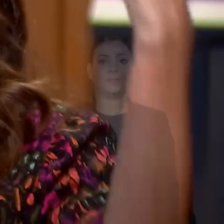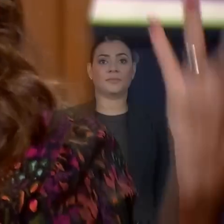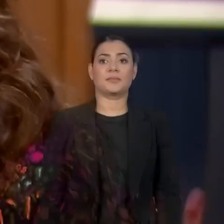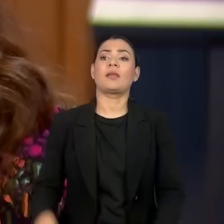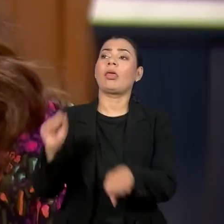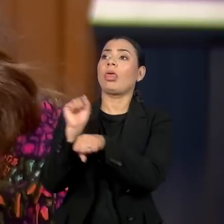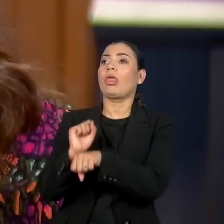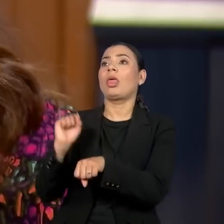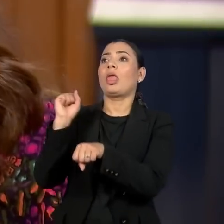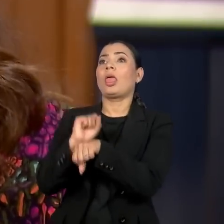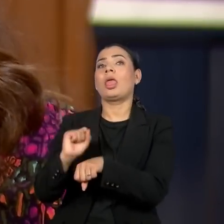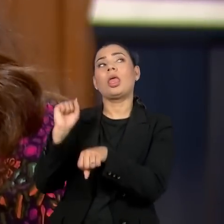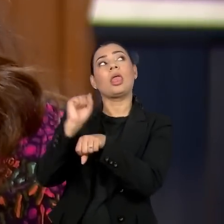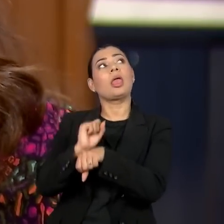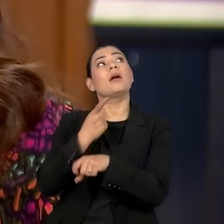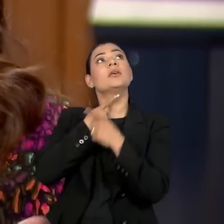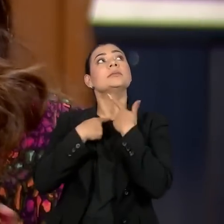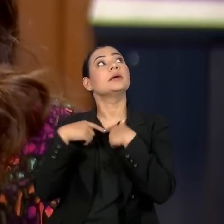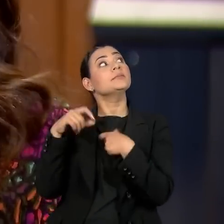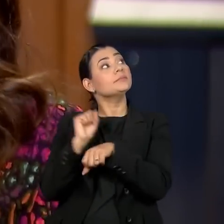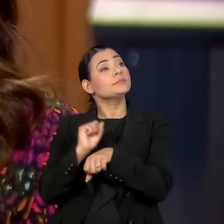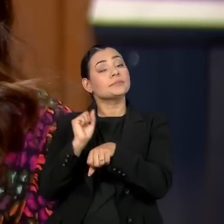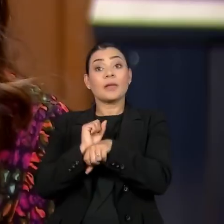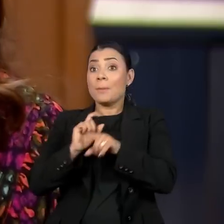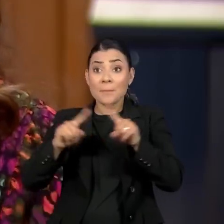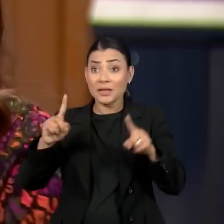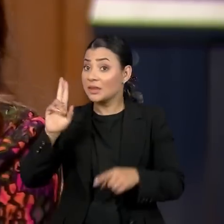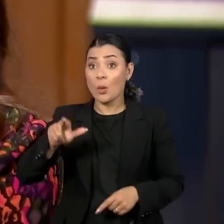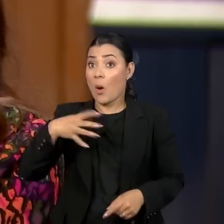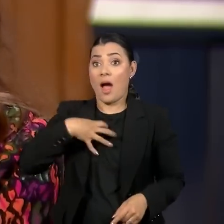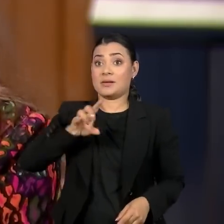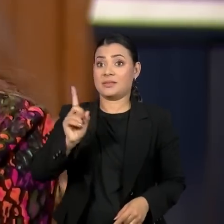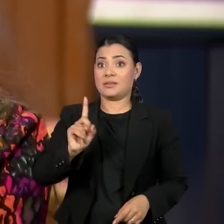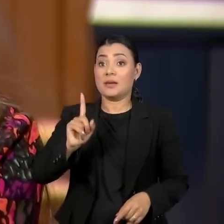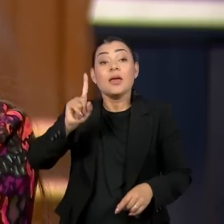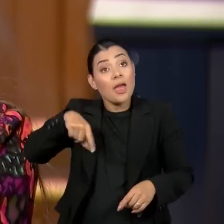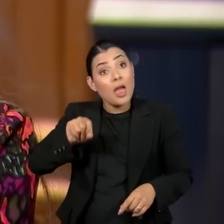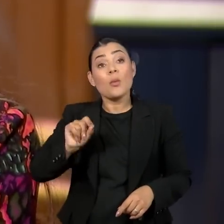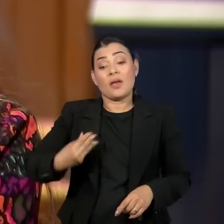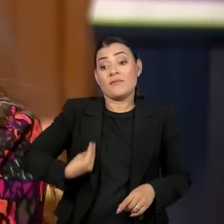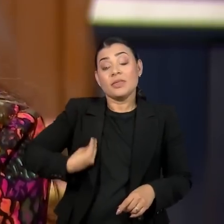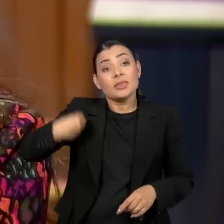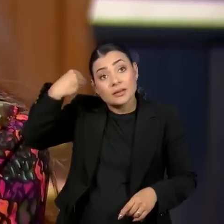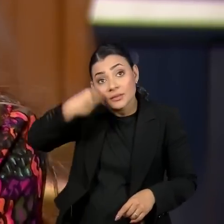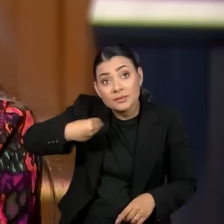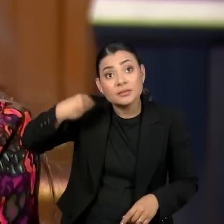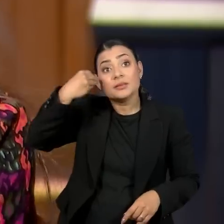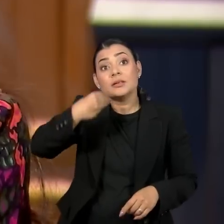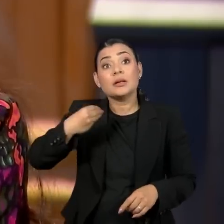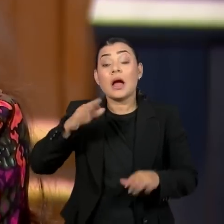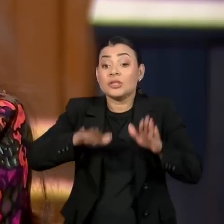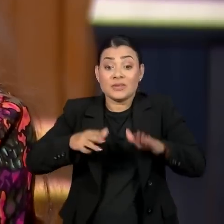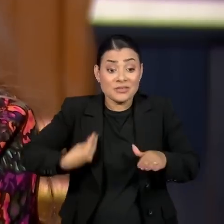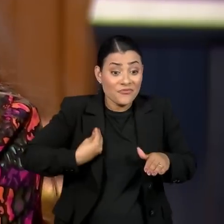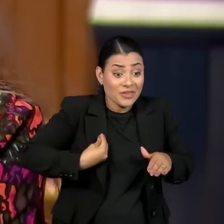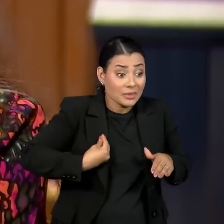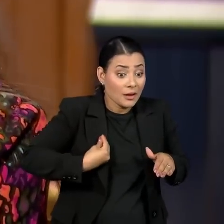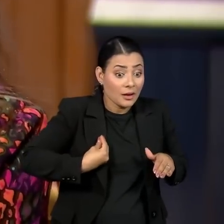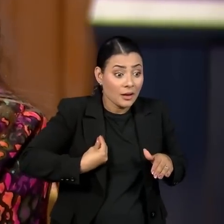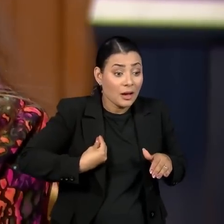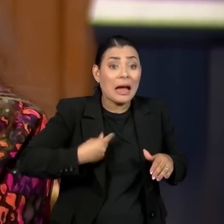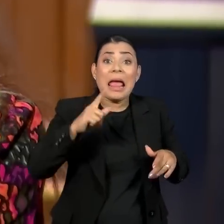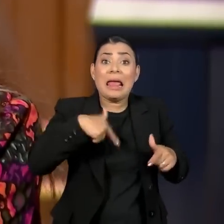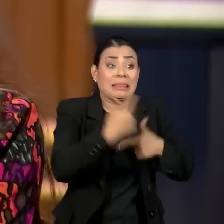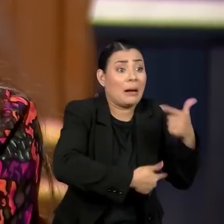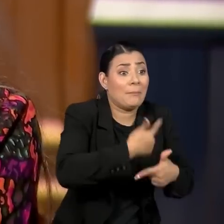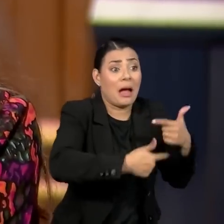Esperamos esse desejo cair do céu, quando na verdade a gente tem rotinas que são extremamente corridas, né?